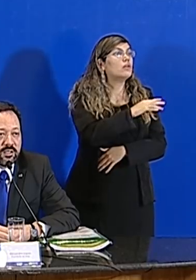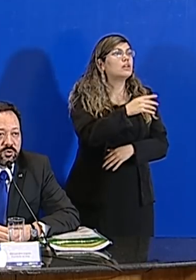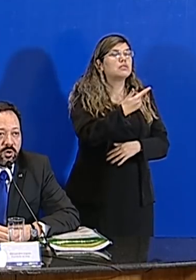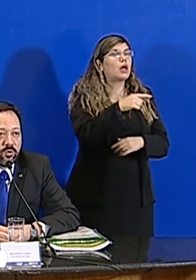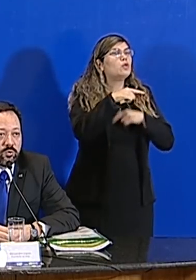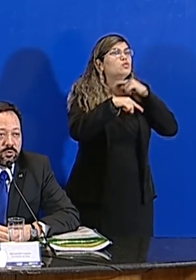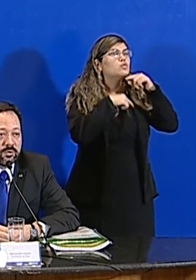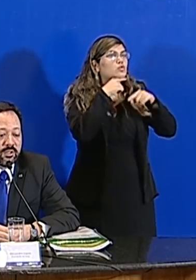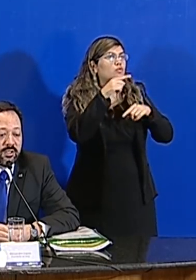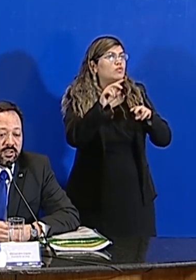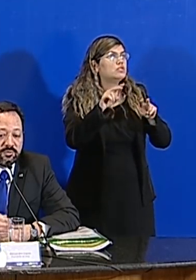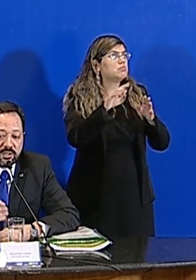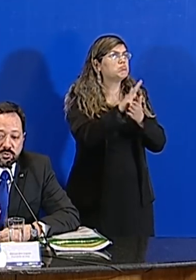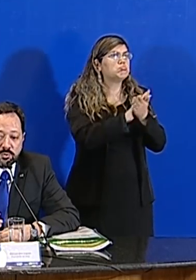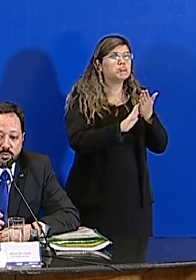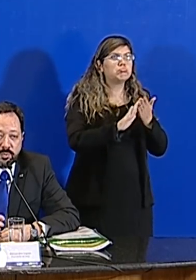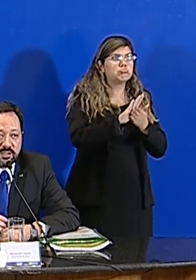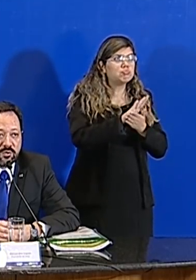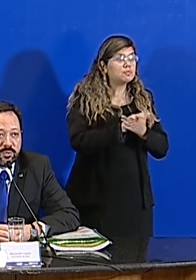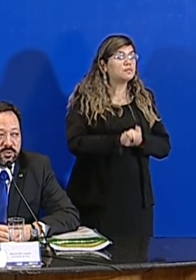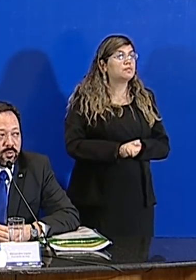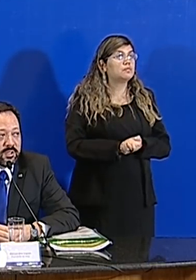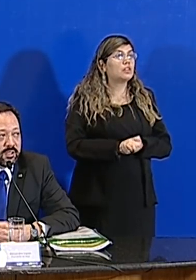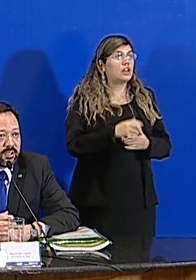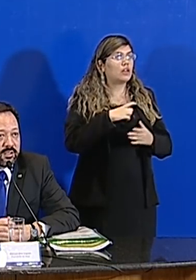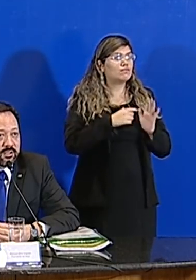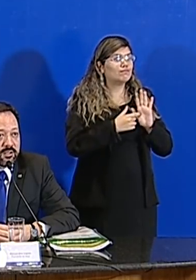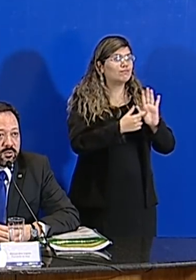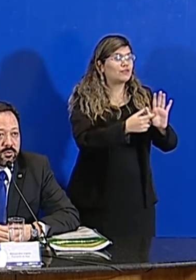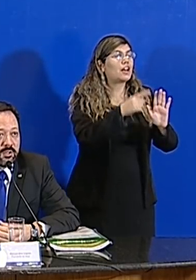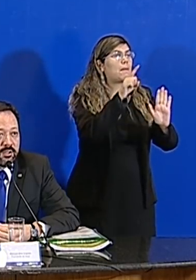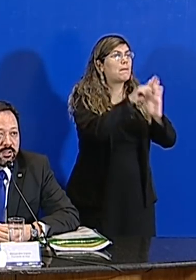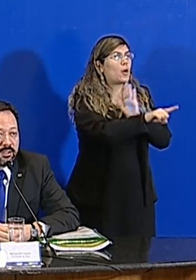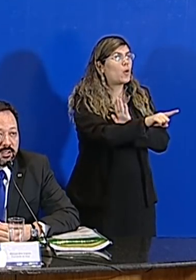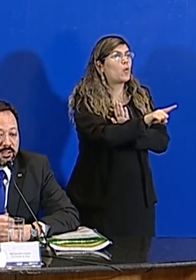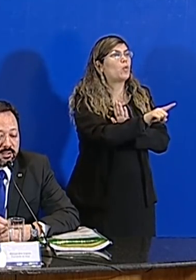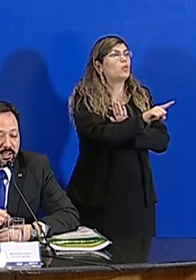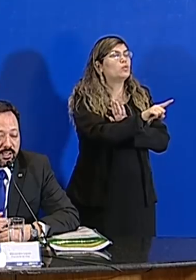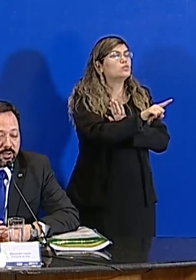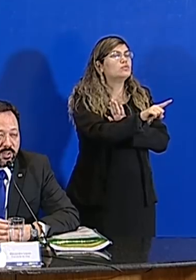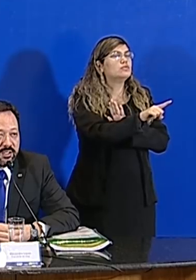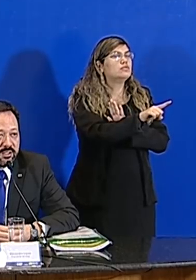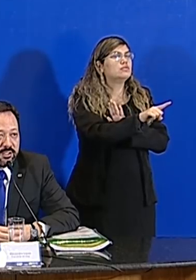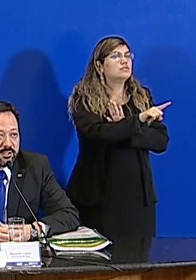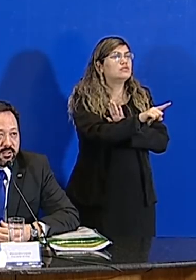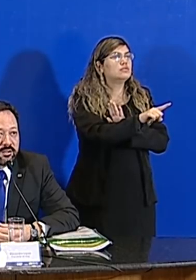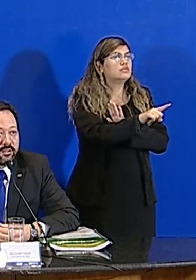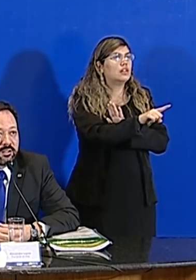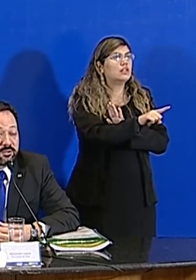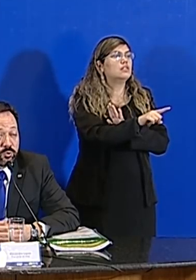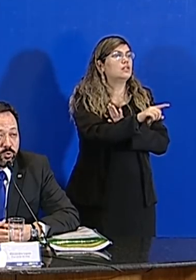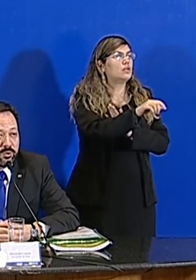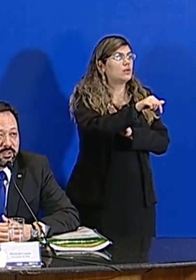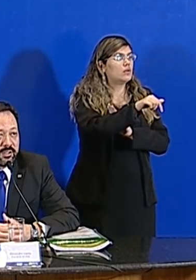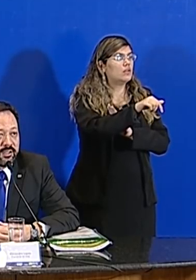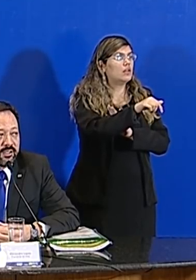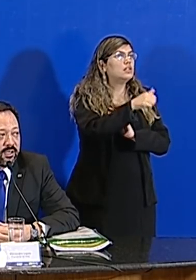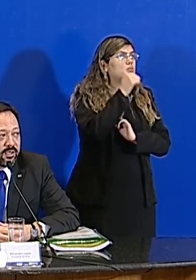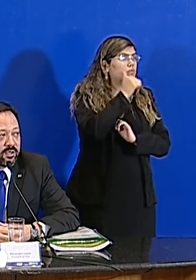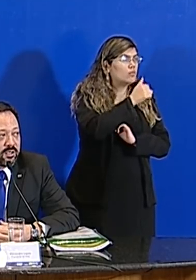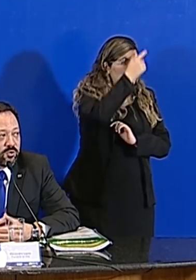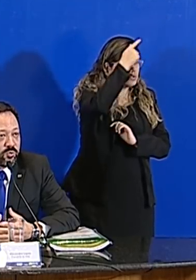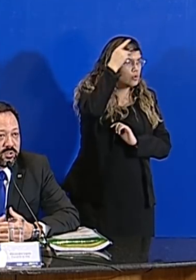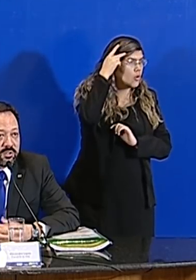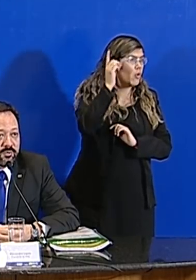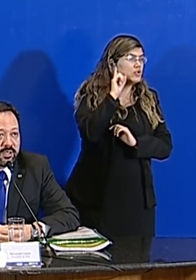dúvidas em relação ao aluno. E faço menção principalmente àquela questão da quadrinista surda,